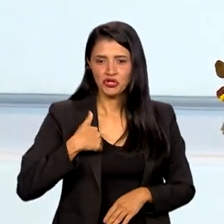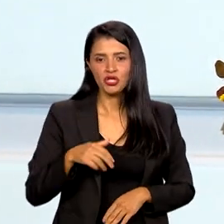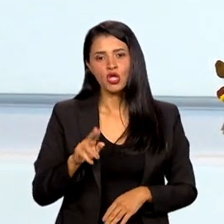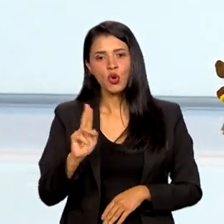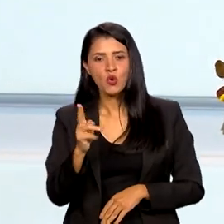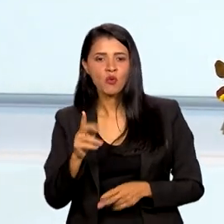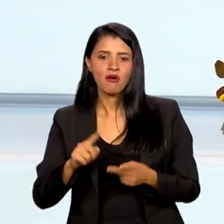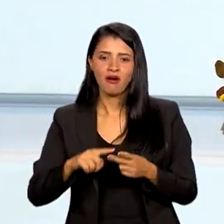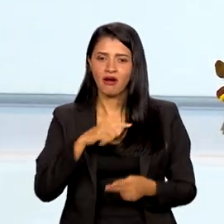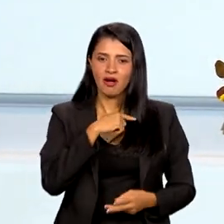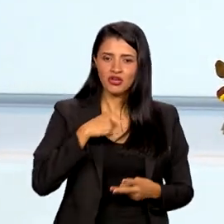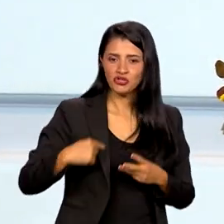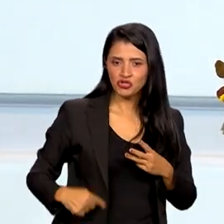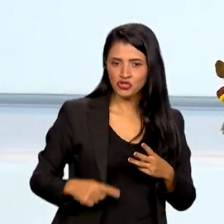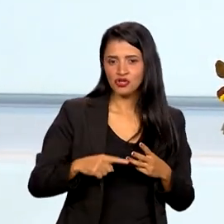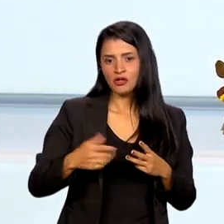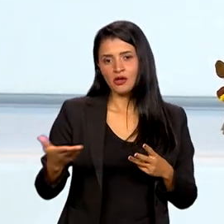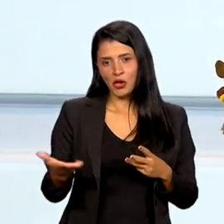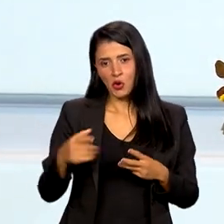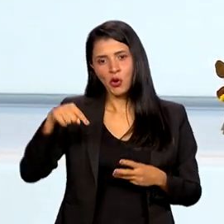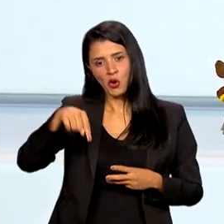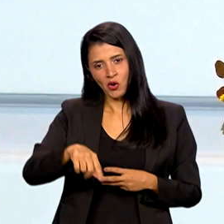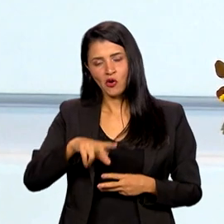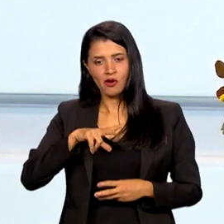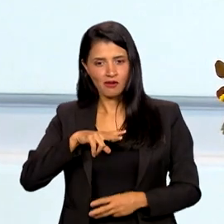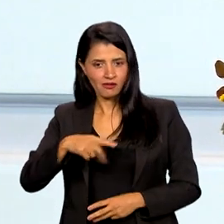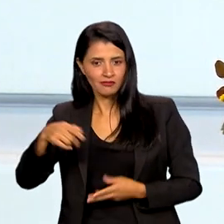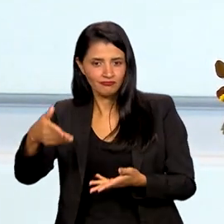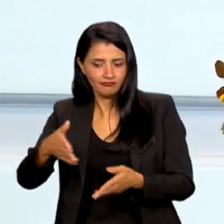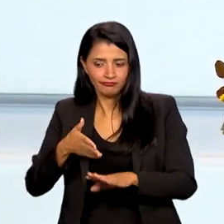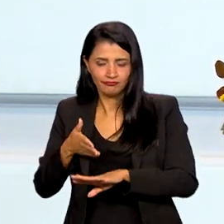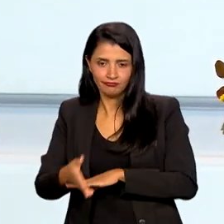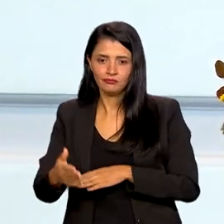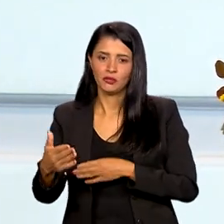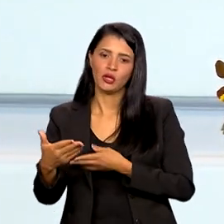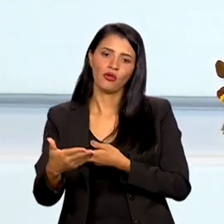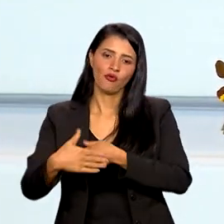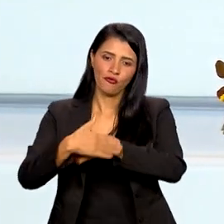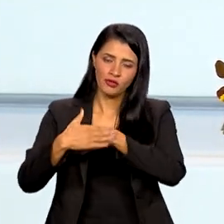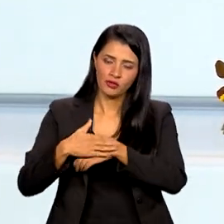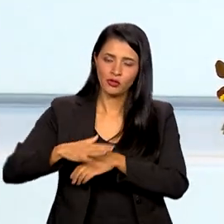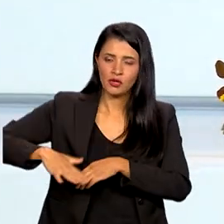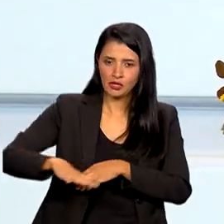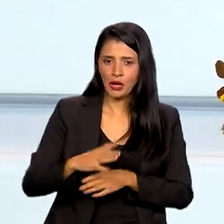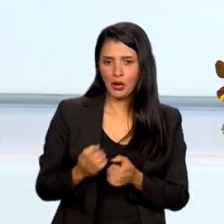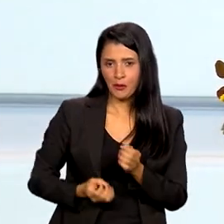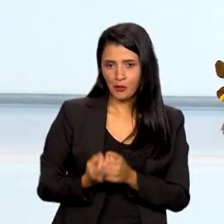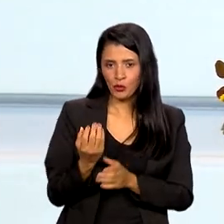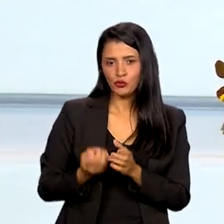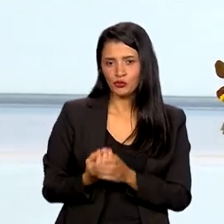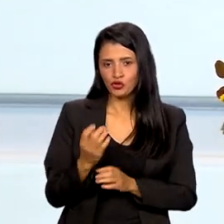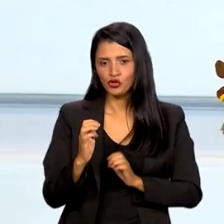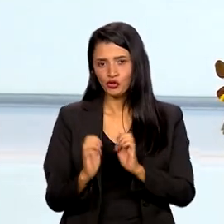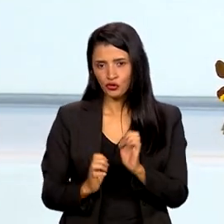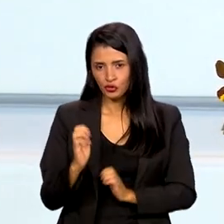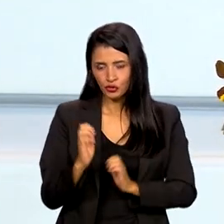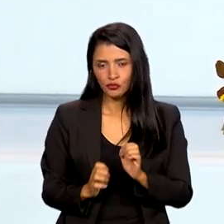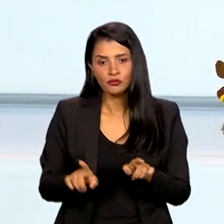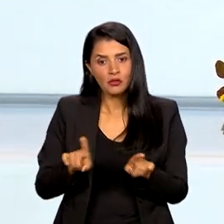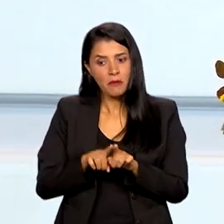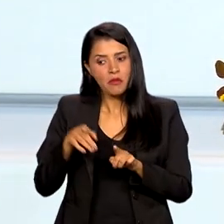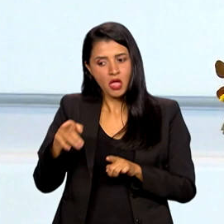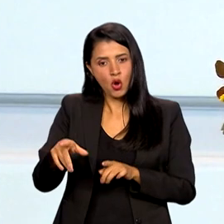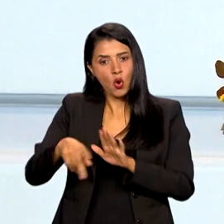na China, agora aqui, né? Ele se fez presente dialogando com o setor produtivo. Especificamente com relação a Portugal,